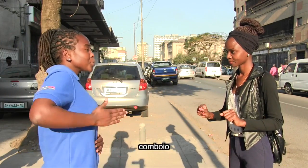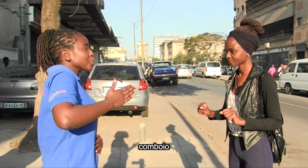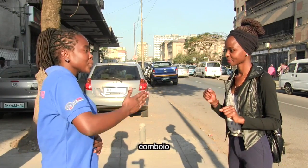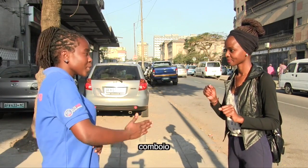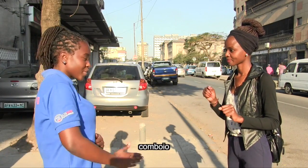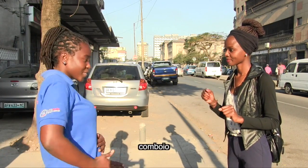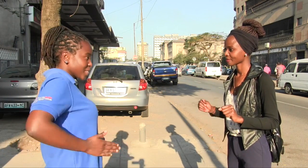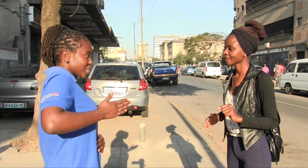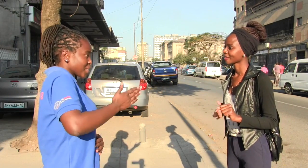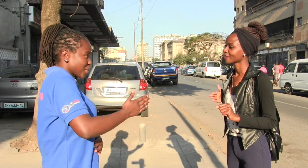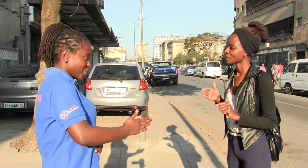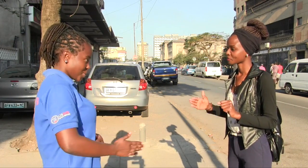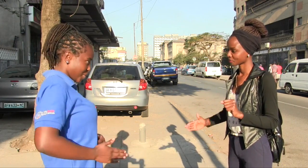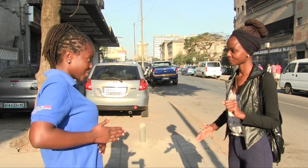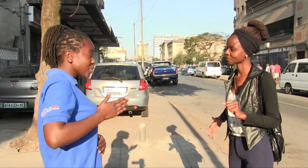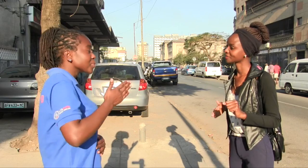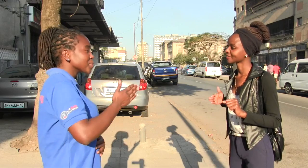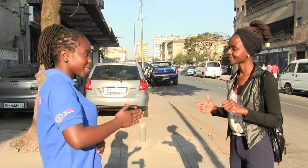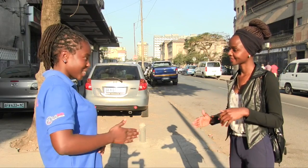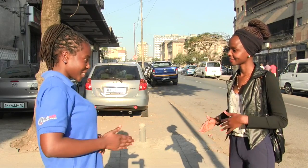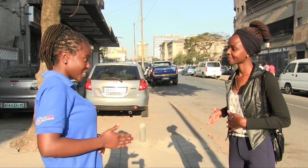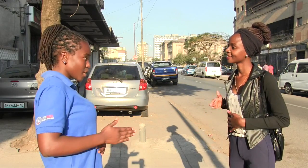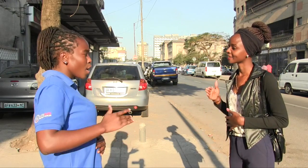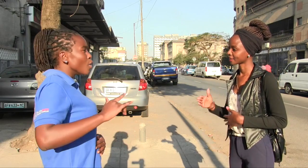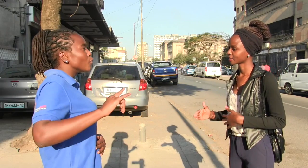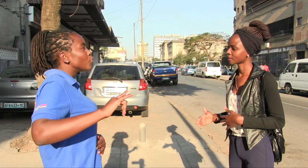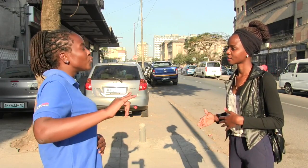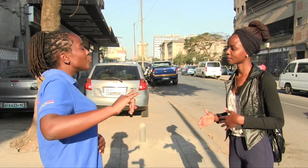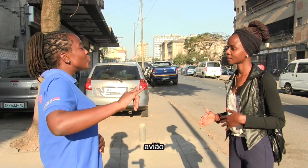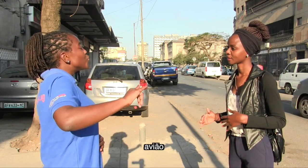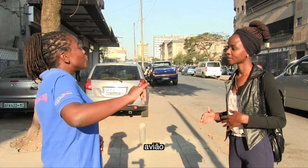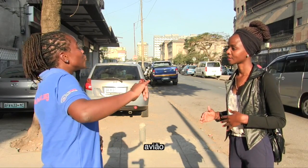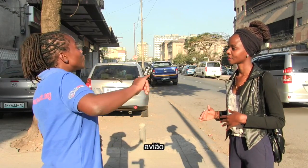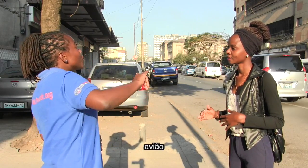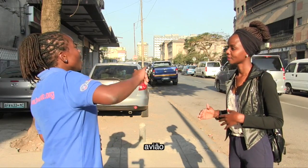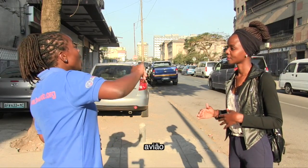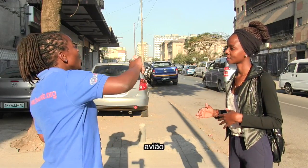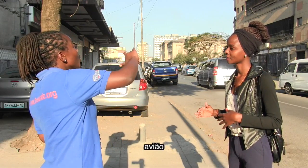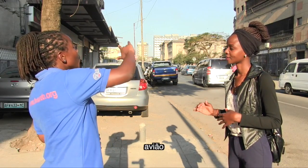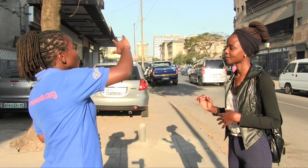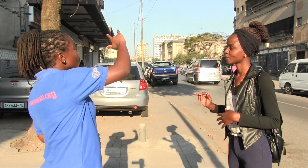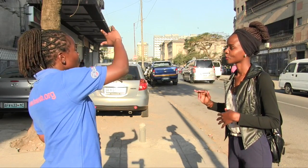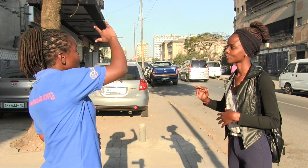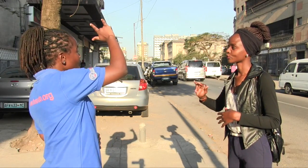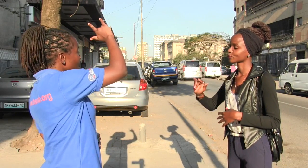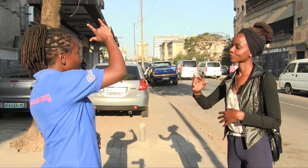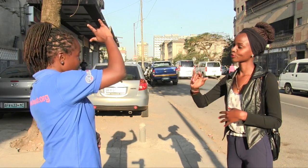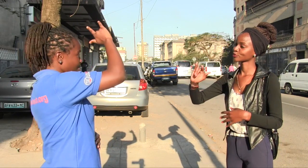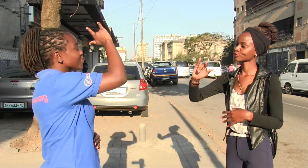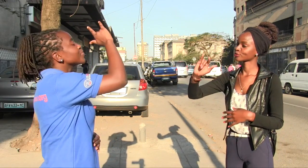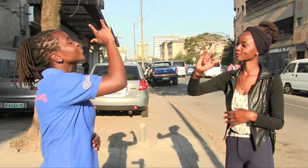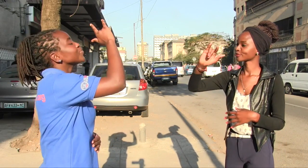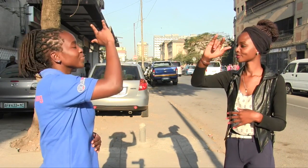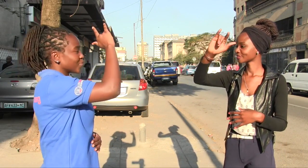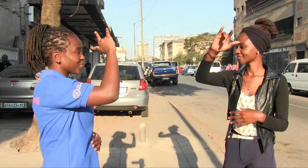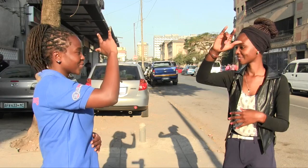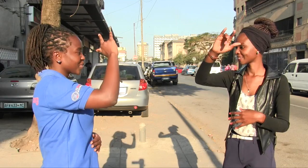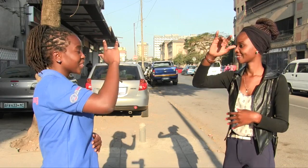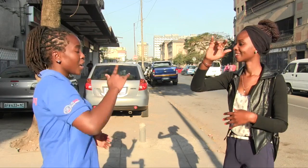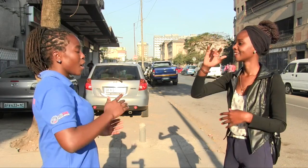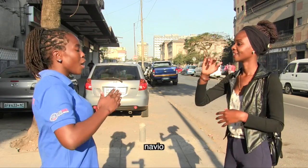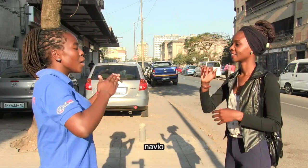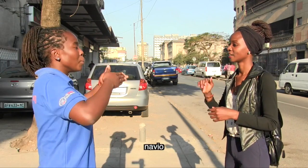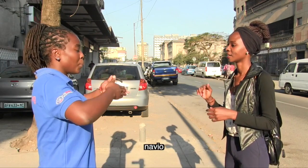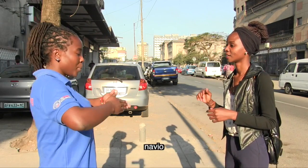Comboio, Avião,